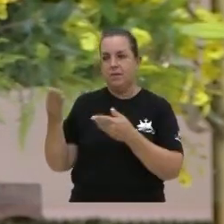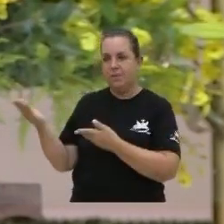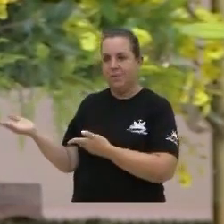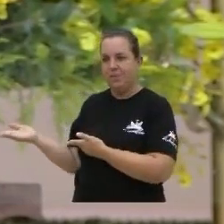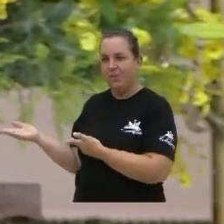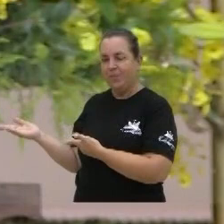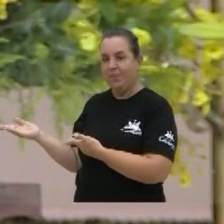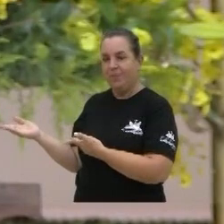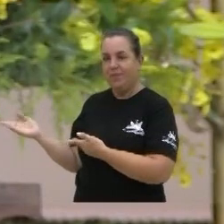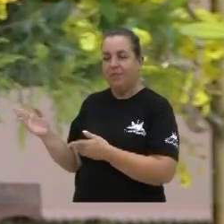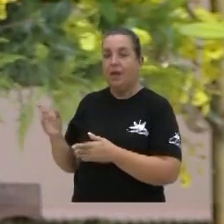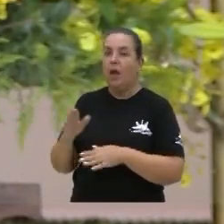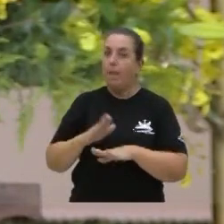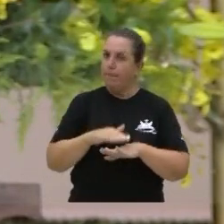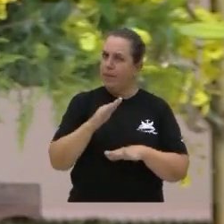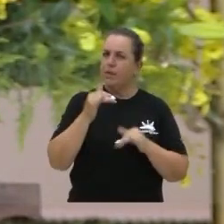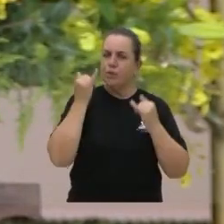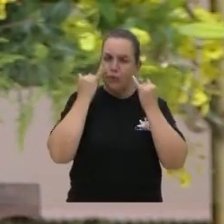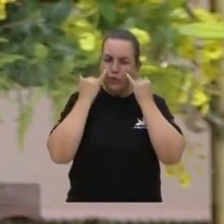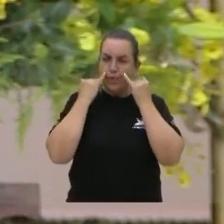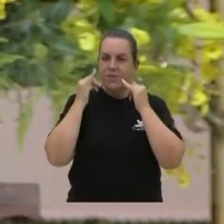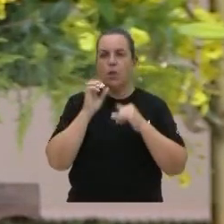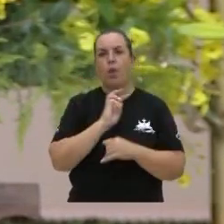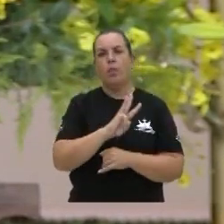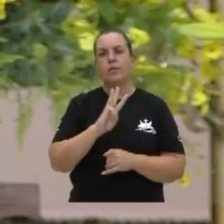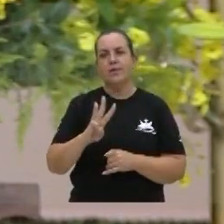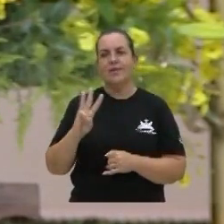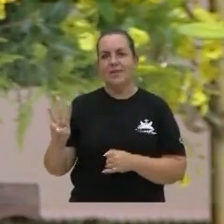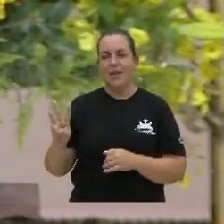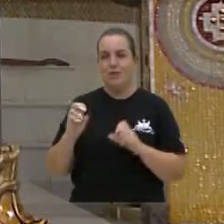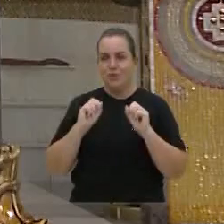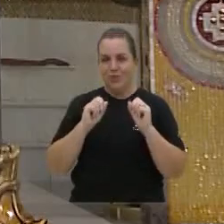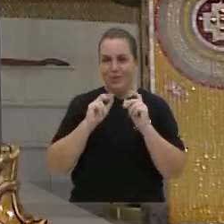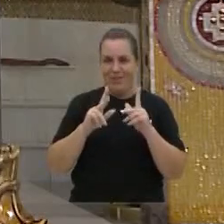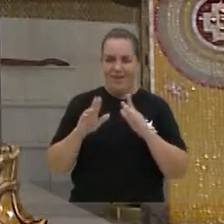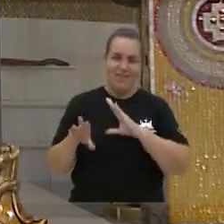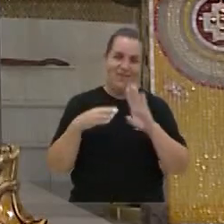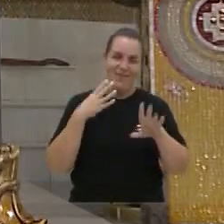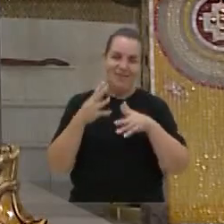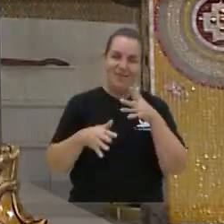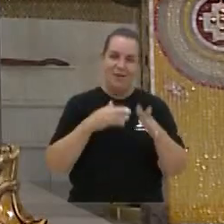tela. Mais informações no site do Santuário. Cantemos!